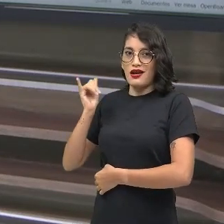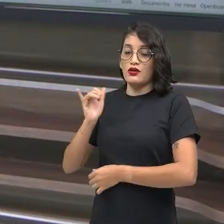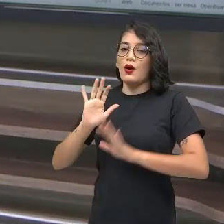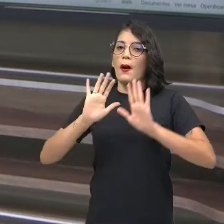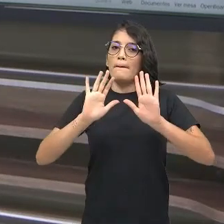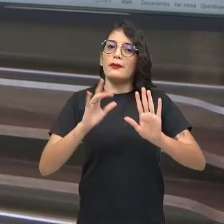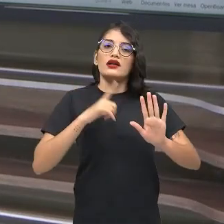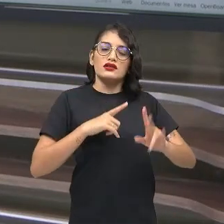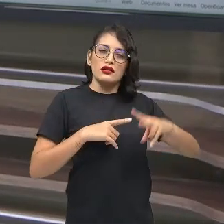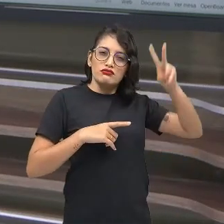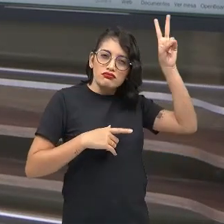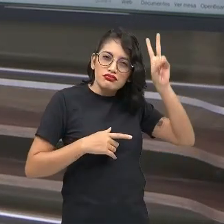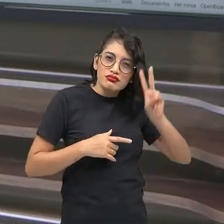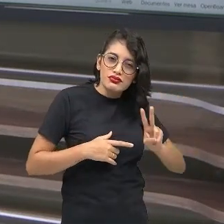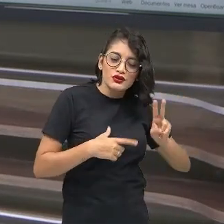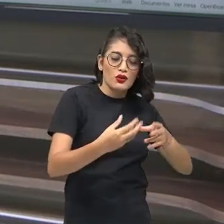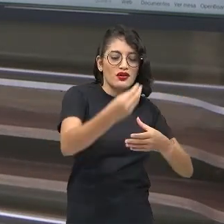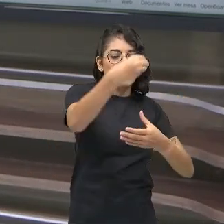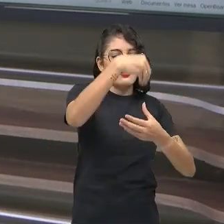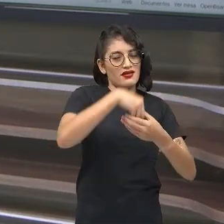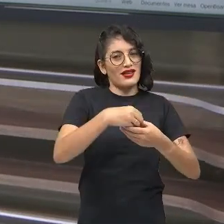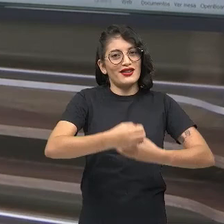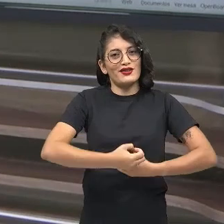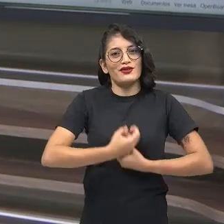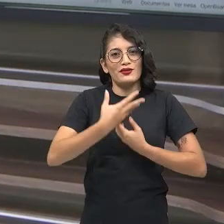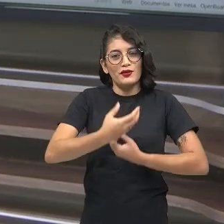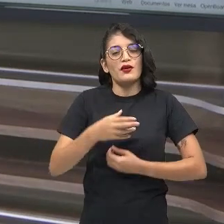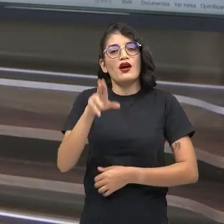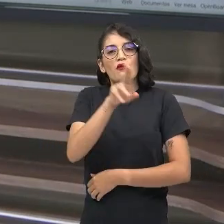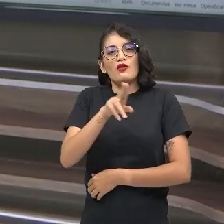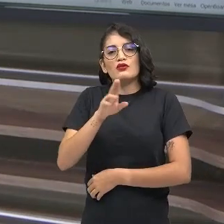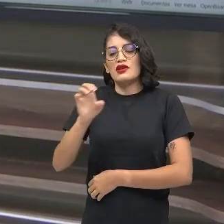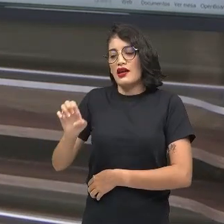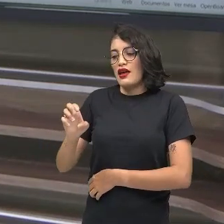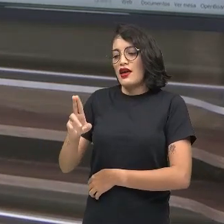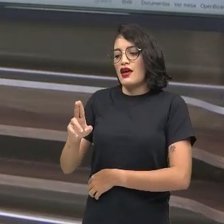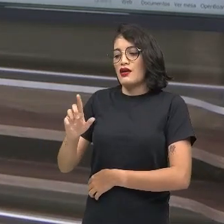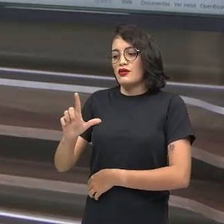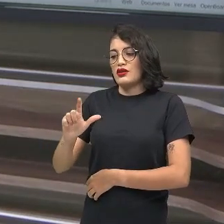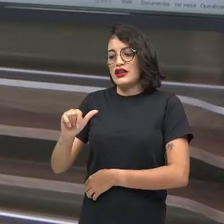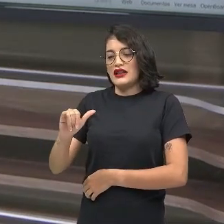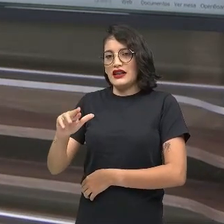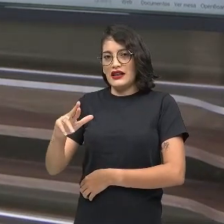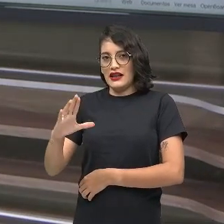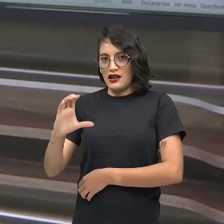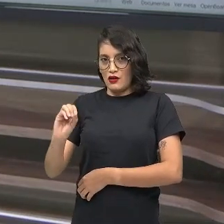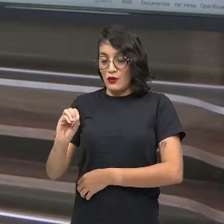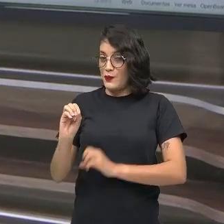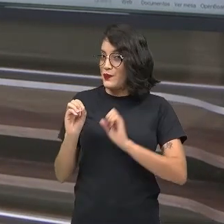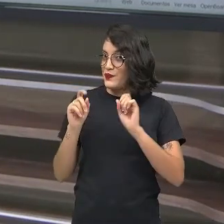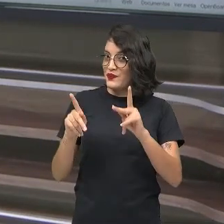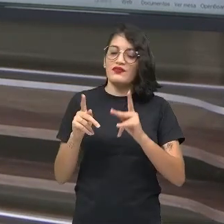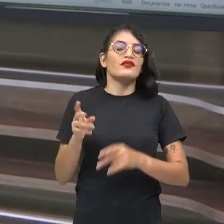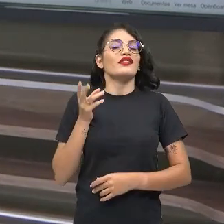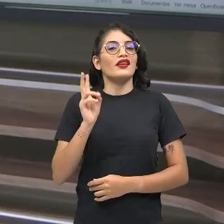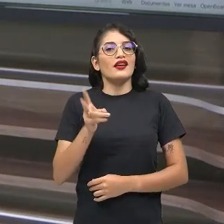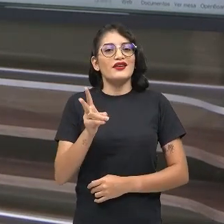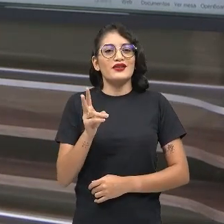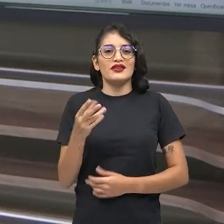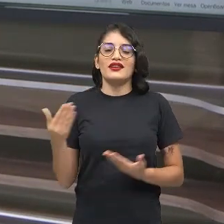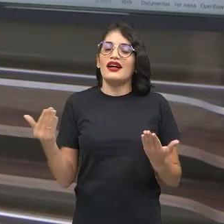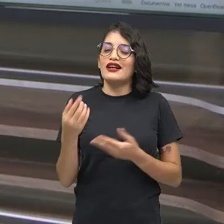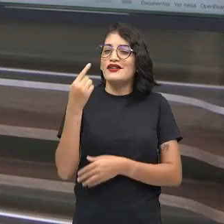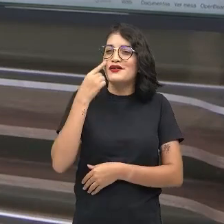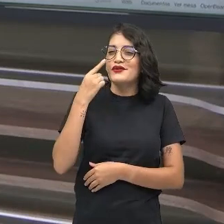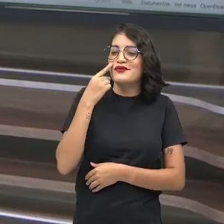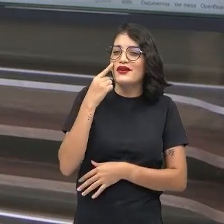temos uma história que está dentro de um poema, nós vamos trabalhar com o eu lírico. Tudo bem, queridos? Nós vamos seguindo agora para